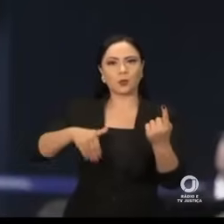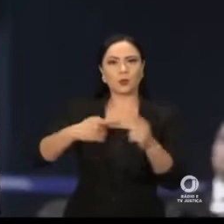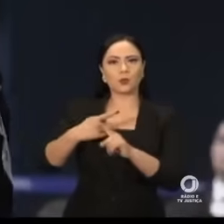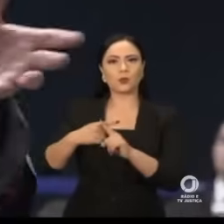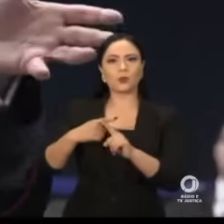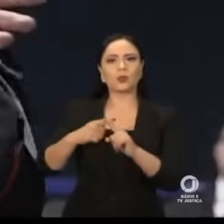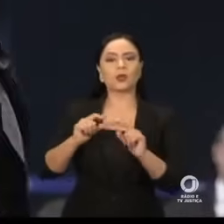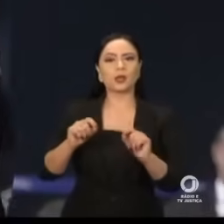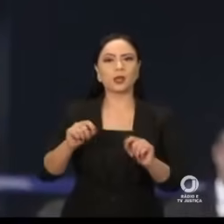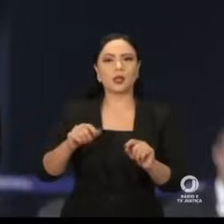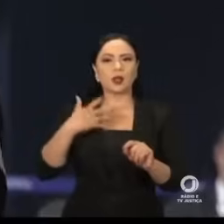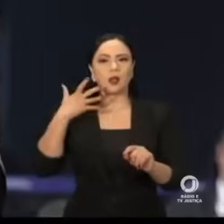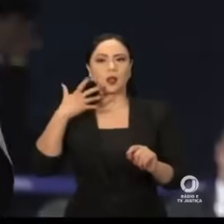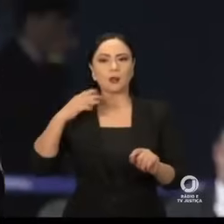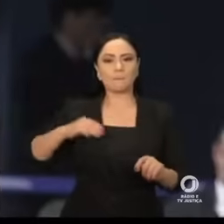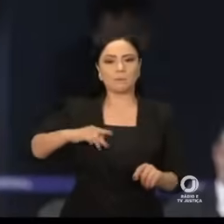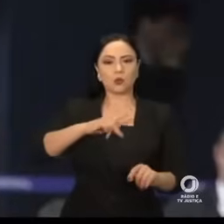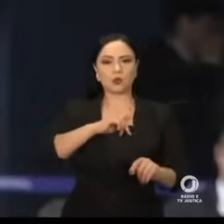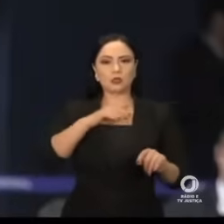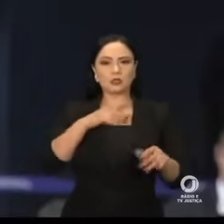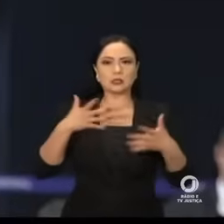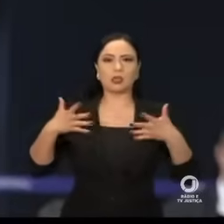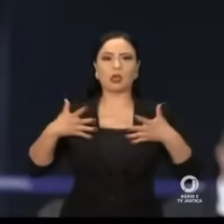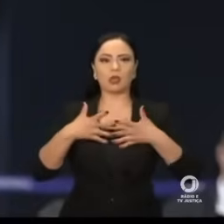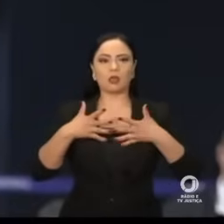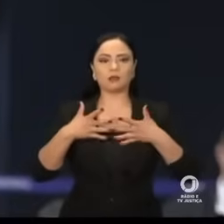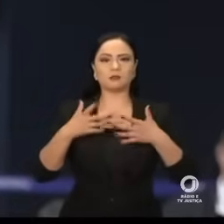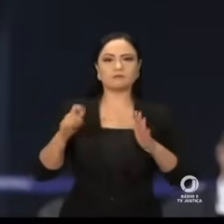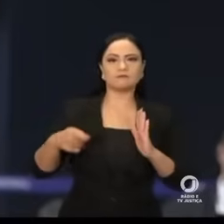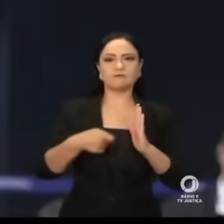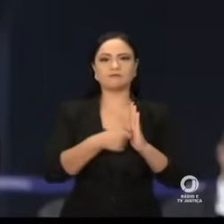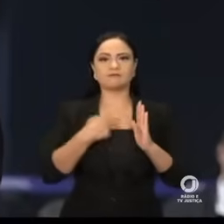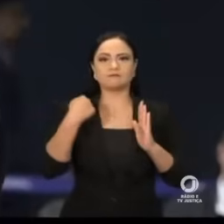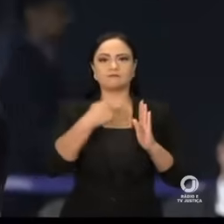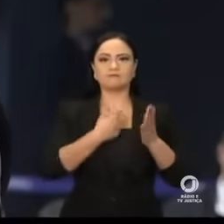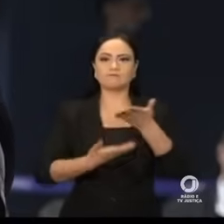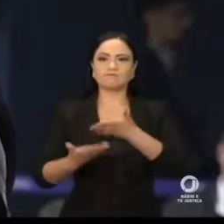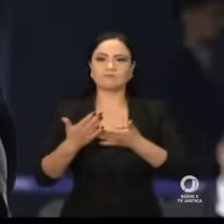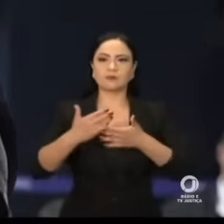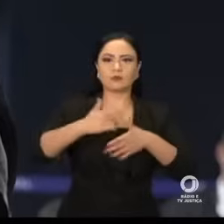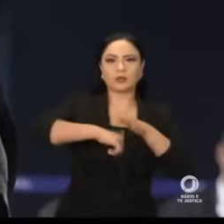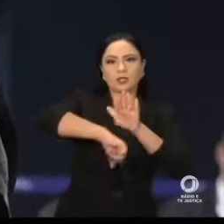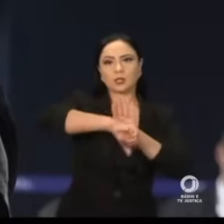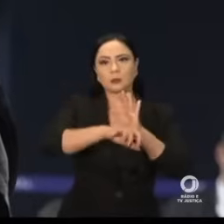do Ministério Público, fazendo um confronto de denúncia. Nós estamos tratando de crime multitudinário,